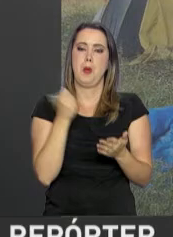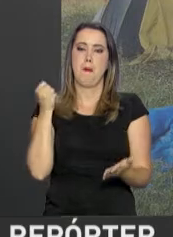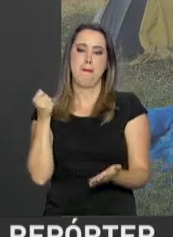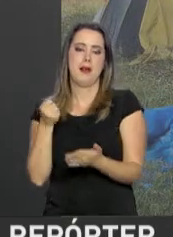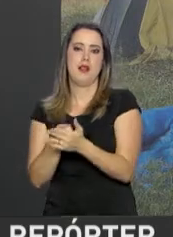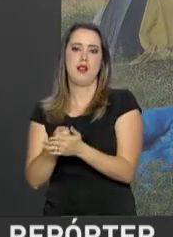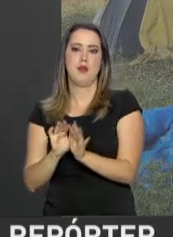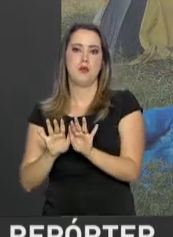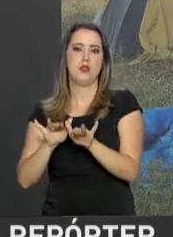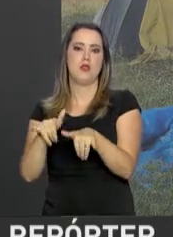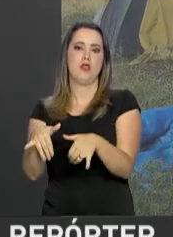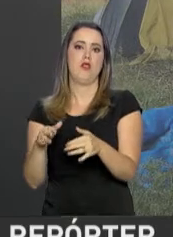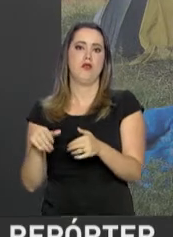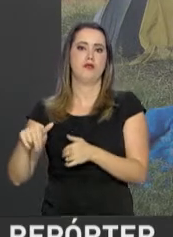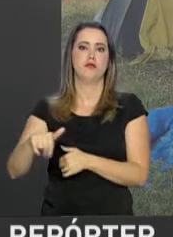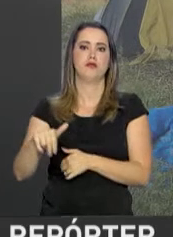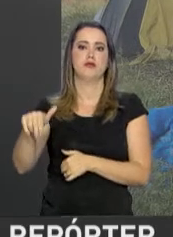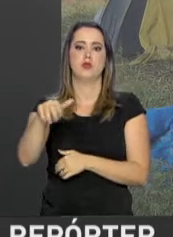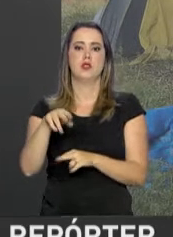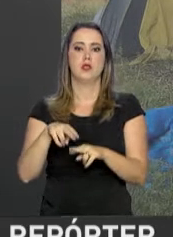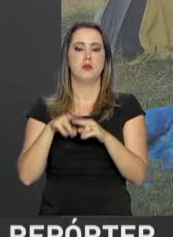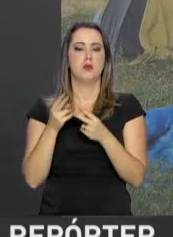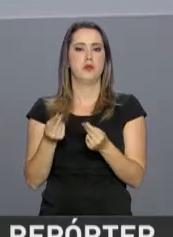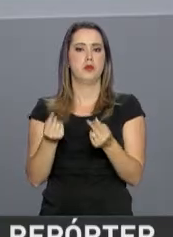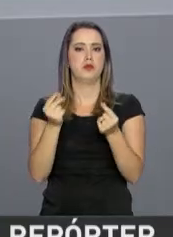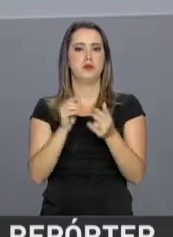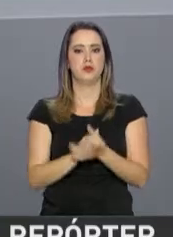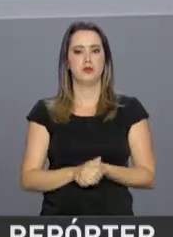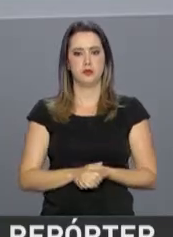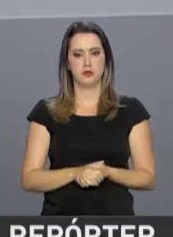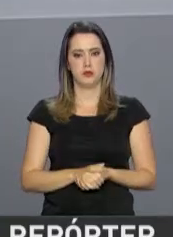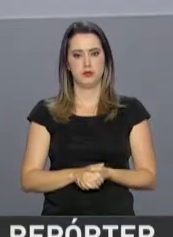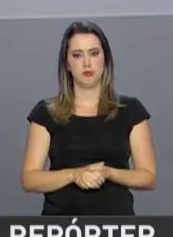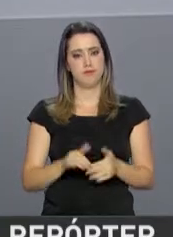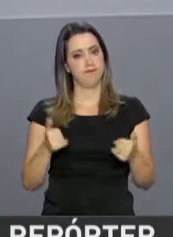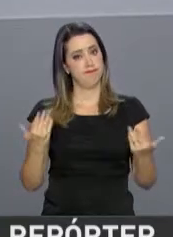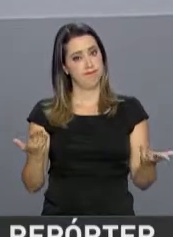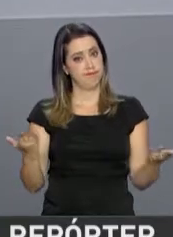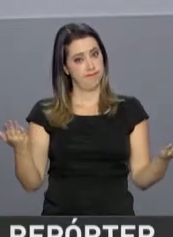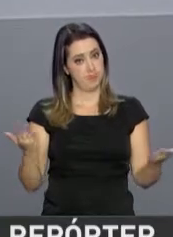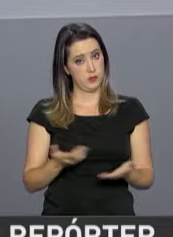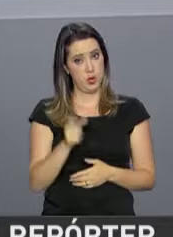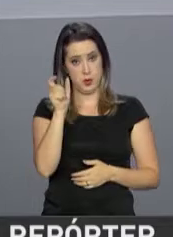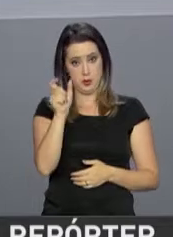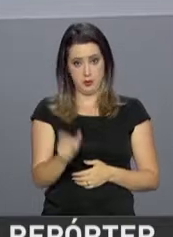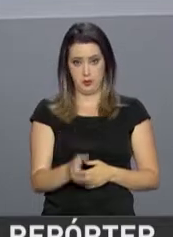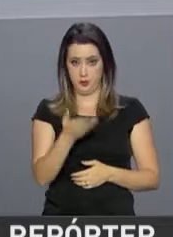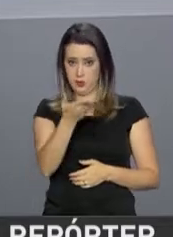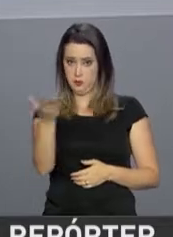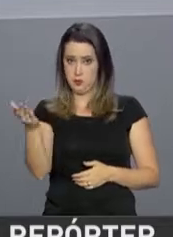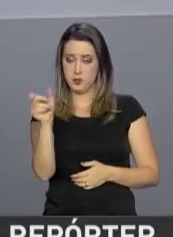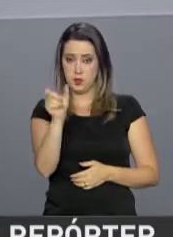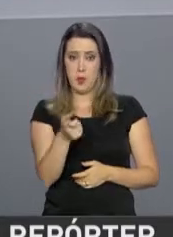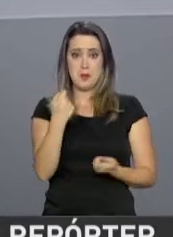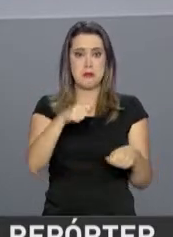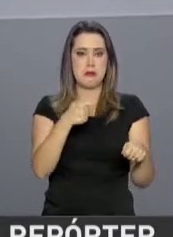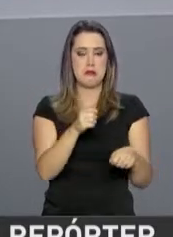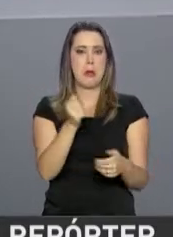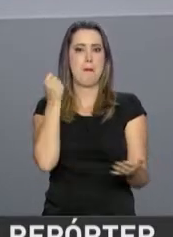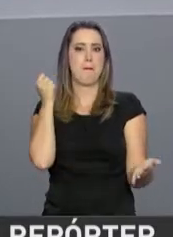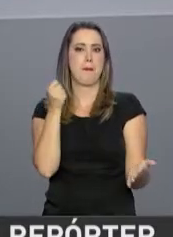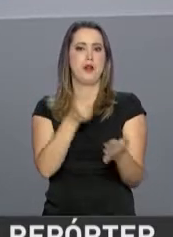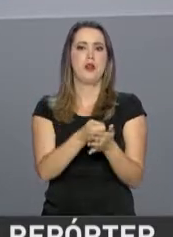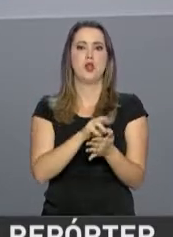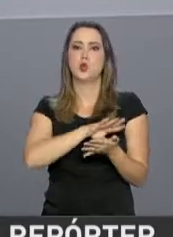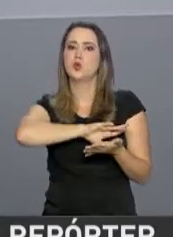seria feito no final do percurso por diárias pois é agora o empregador desses trabalhadores vai ter que fazer o pagamento